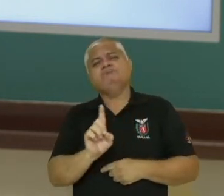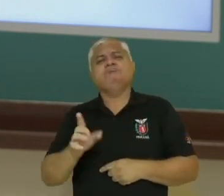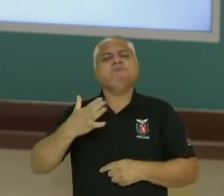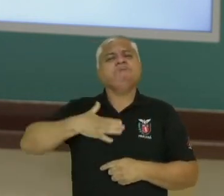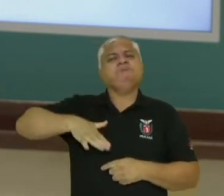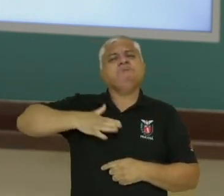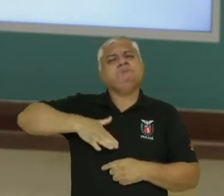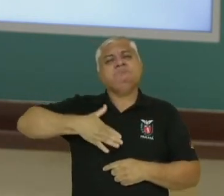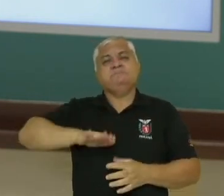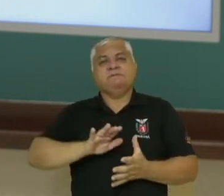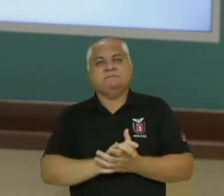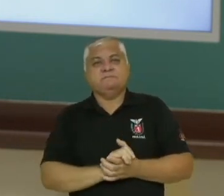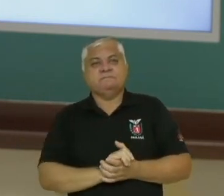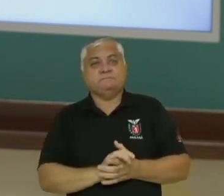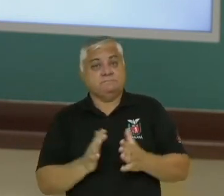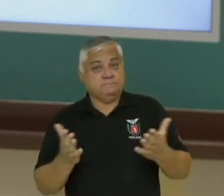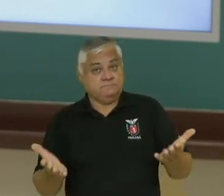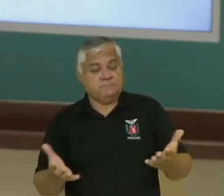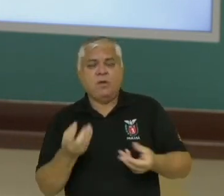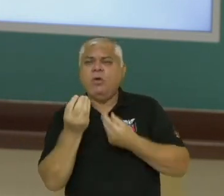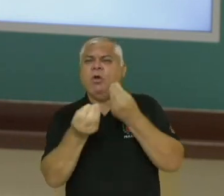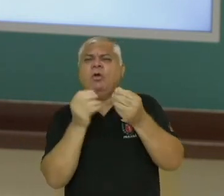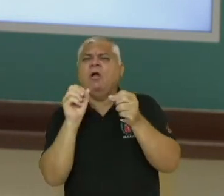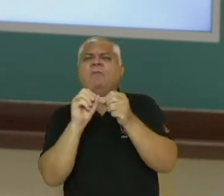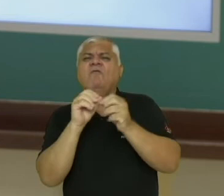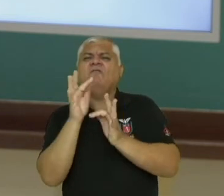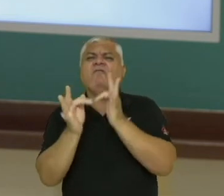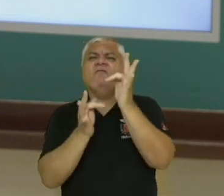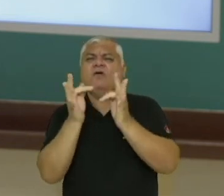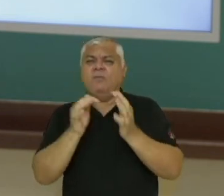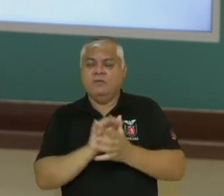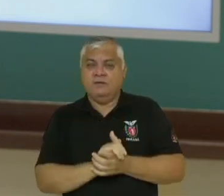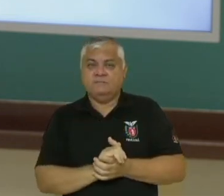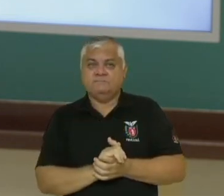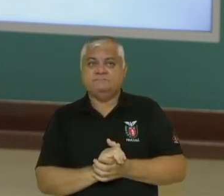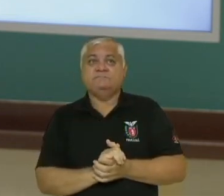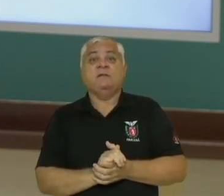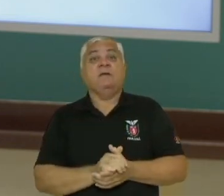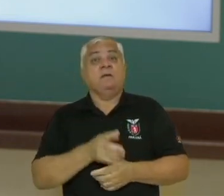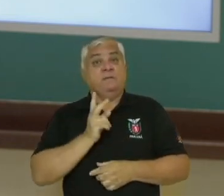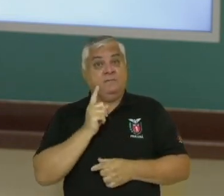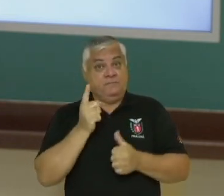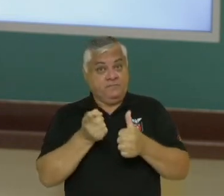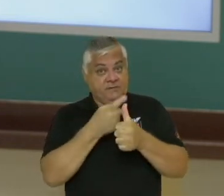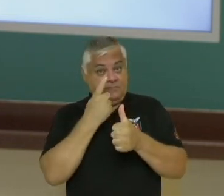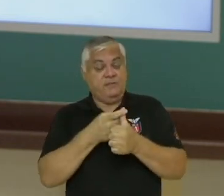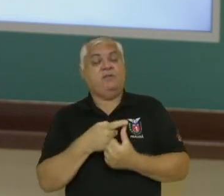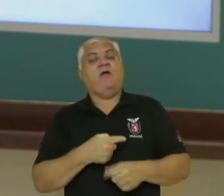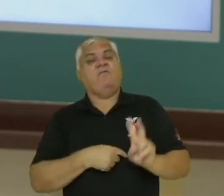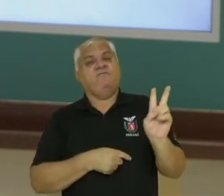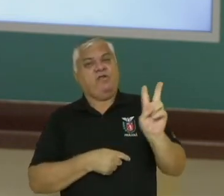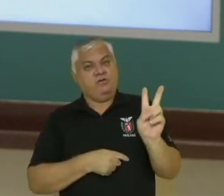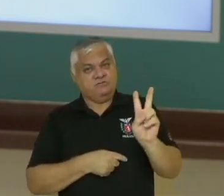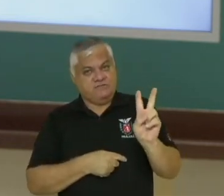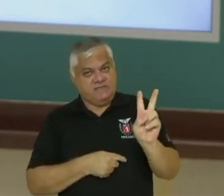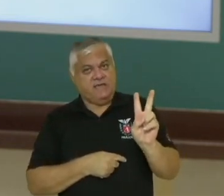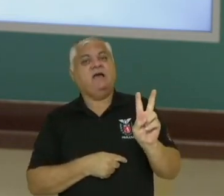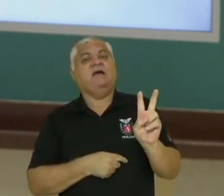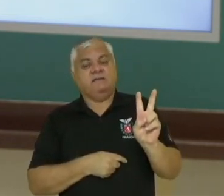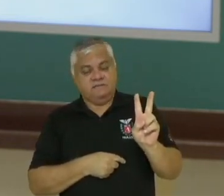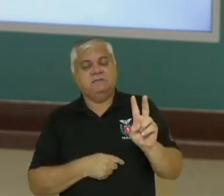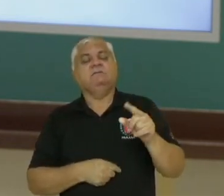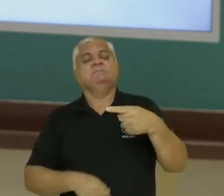é. Então, vejam, né? Como é que você vai calcular a velocidade média? Muito simples. Então, você irá, novamente, V igual ΔS